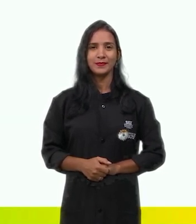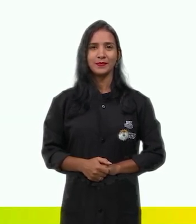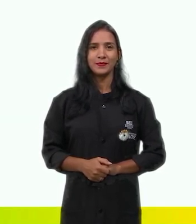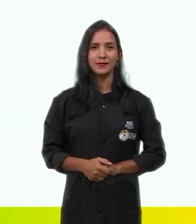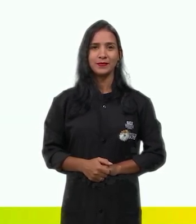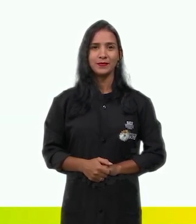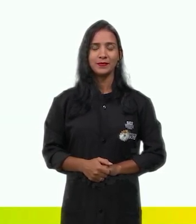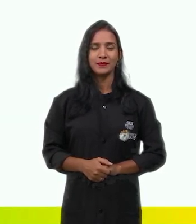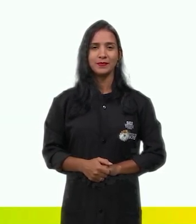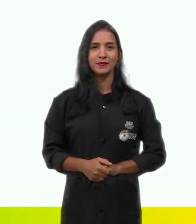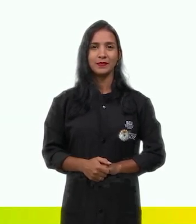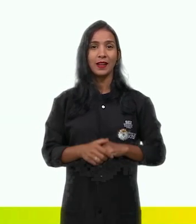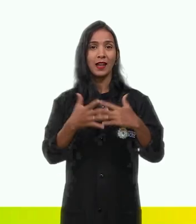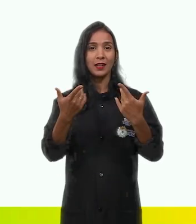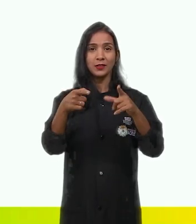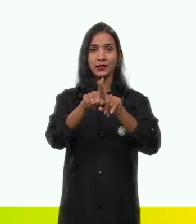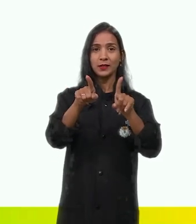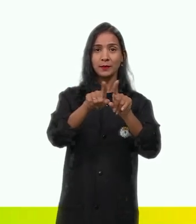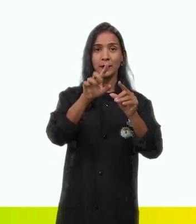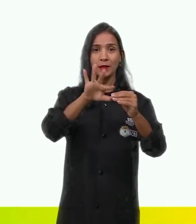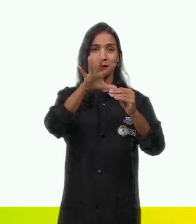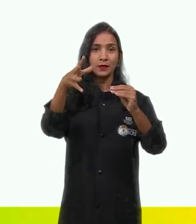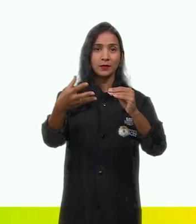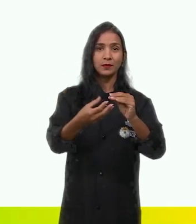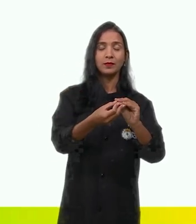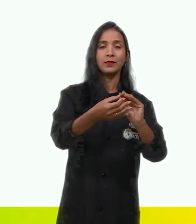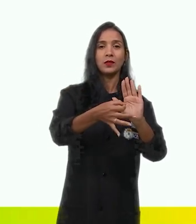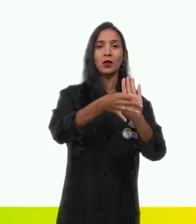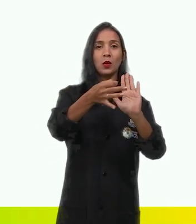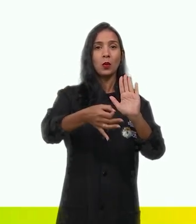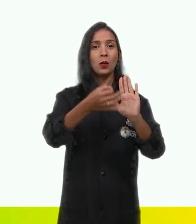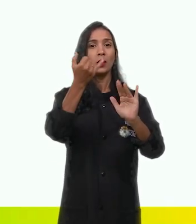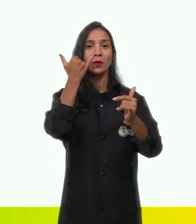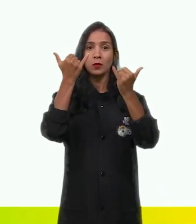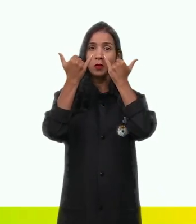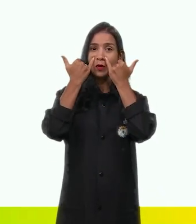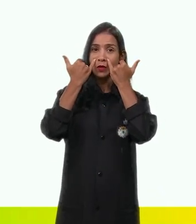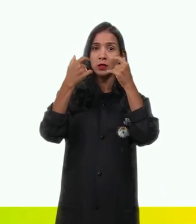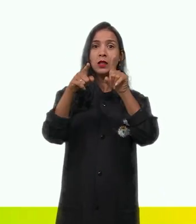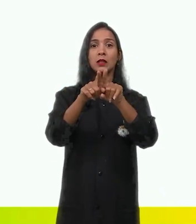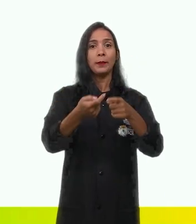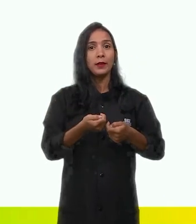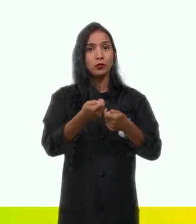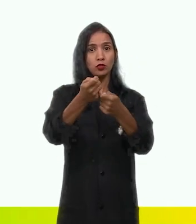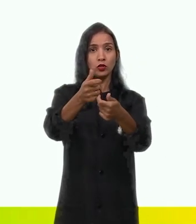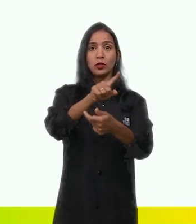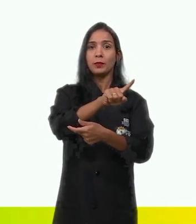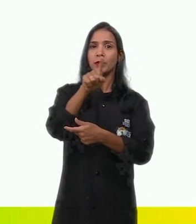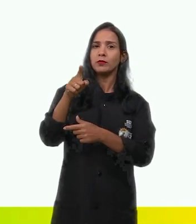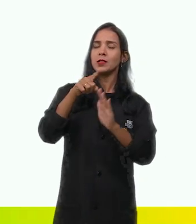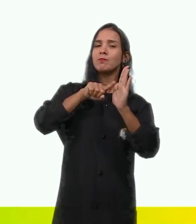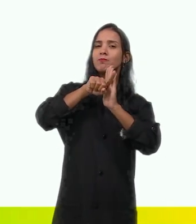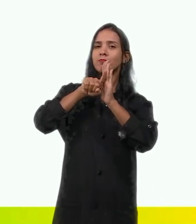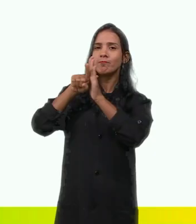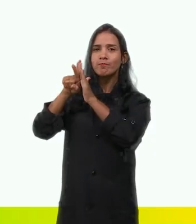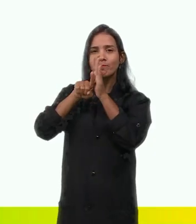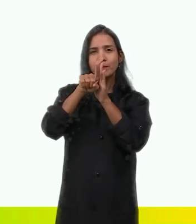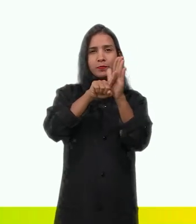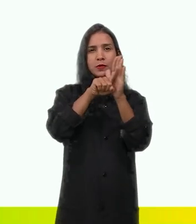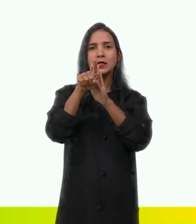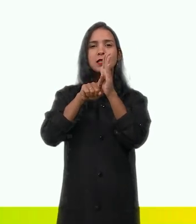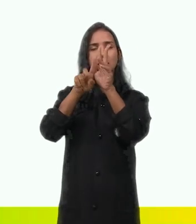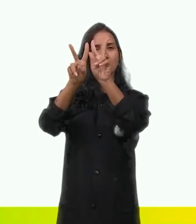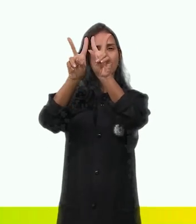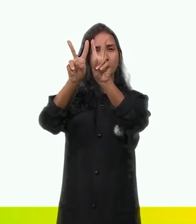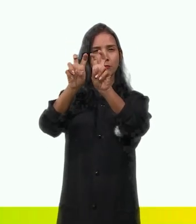E aí eu queria citar para vocês e deixar aqui como dica para que vocês aprofundem-se